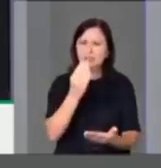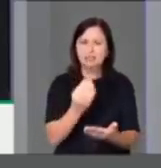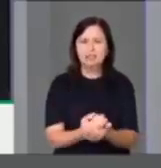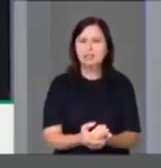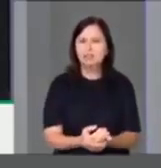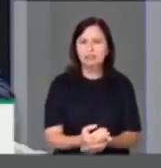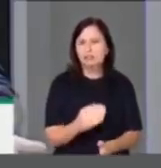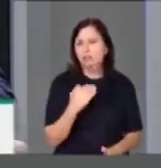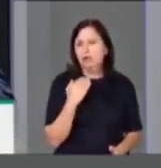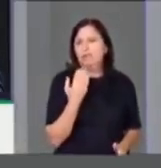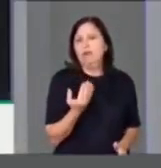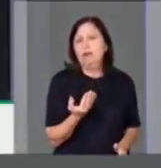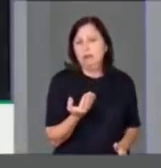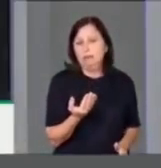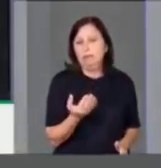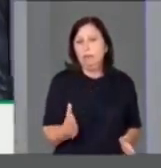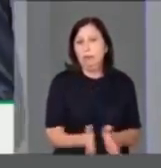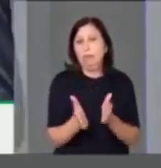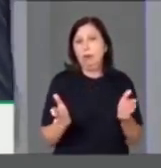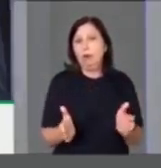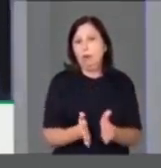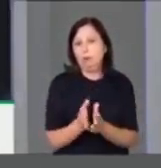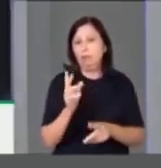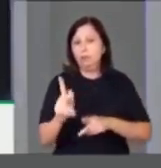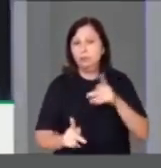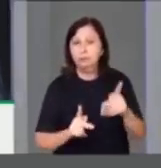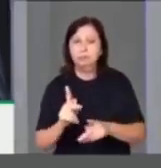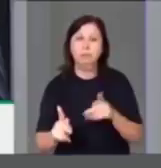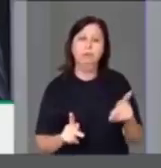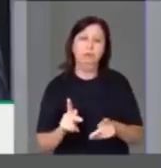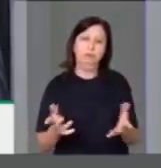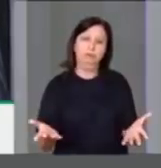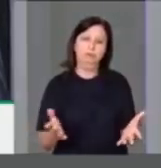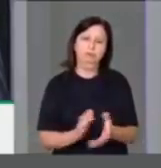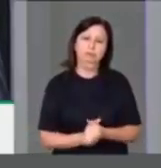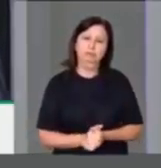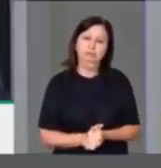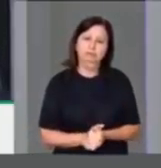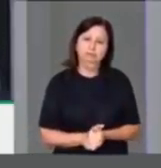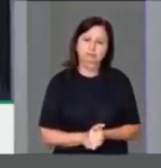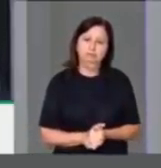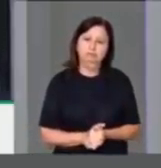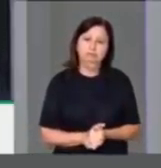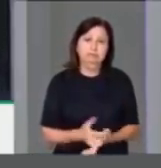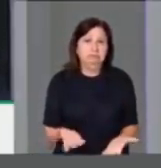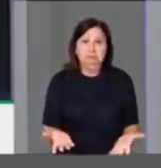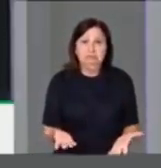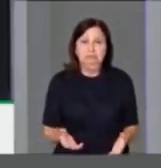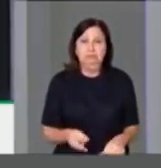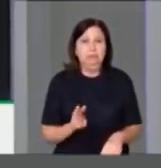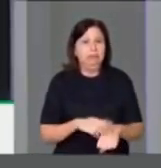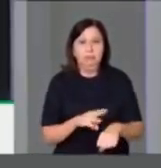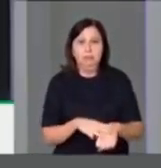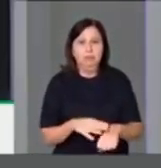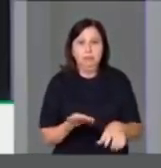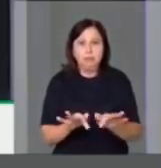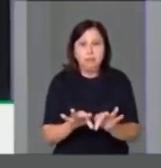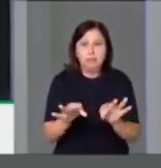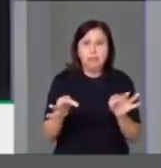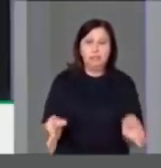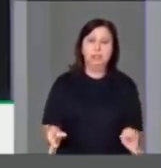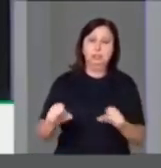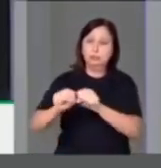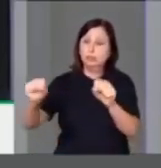não vejo como isso pode beneficiar a camada mais pobre da população. É matemática simples. Quando o